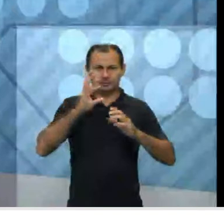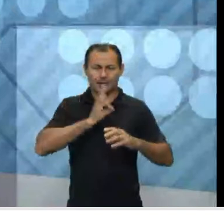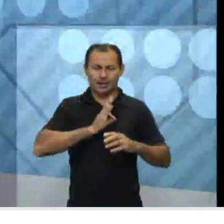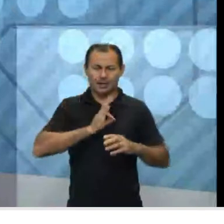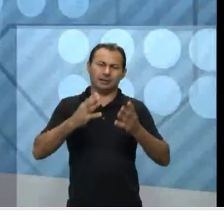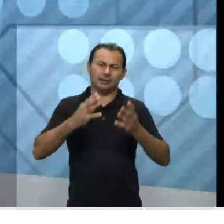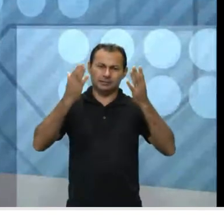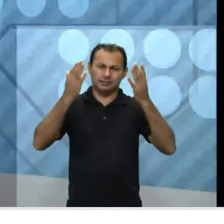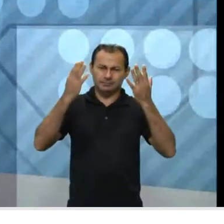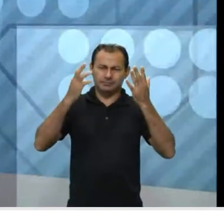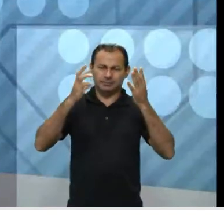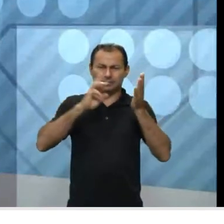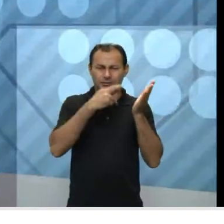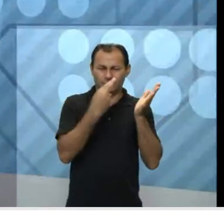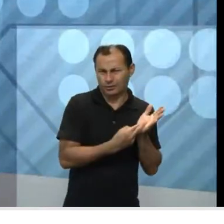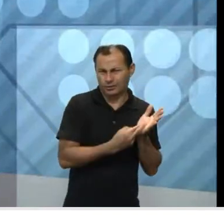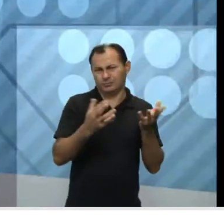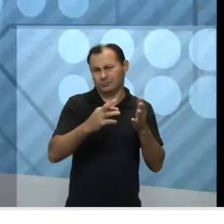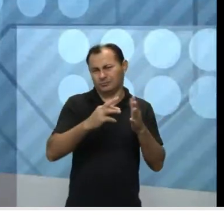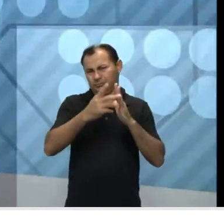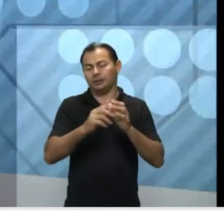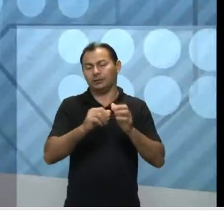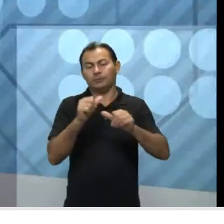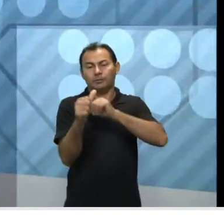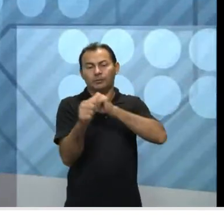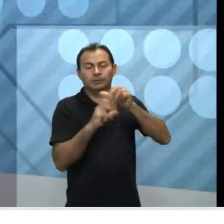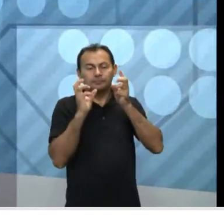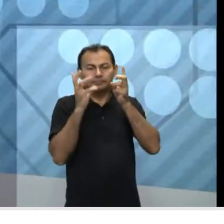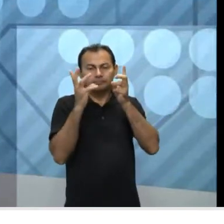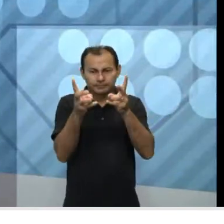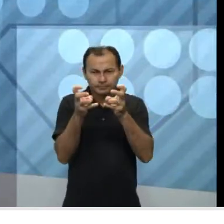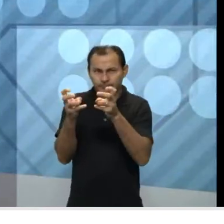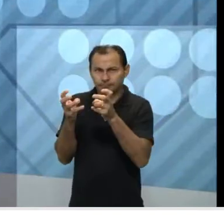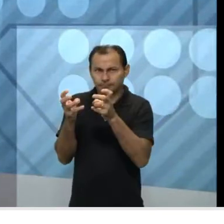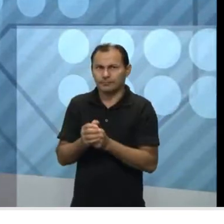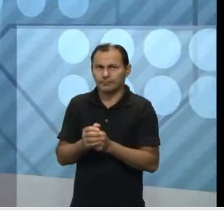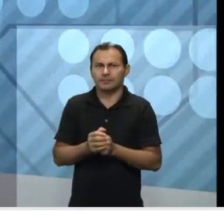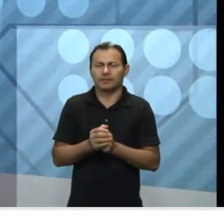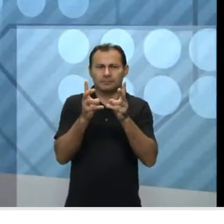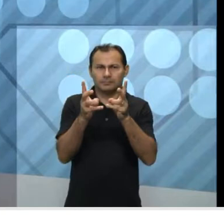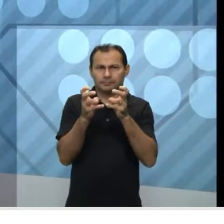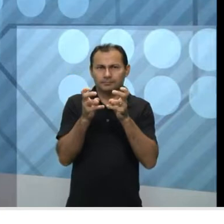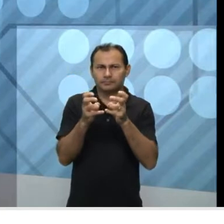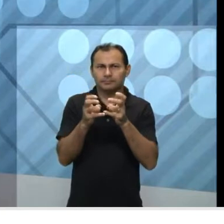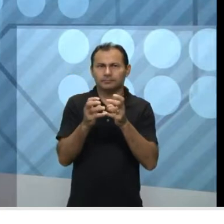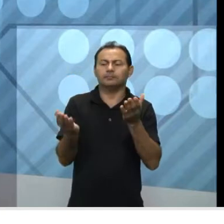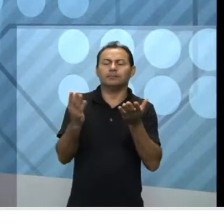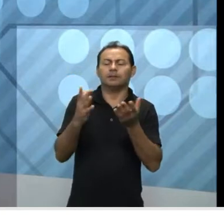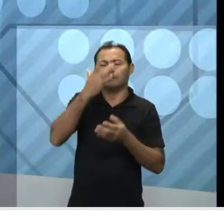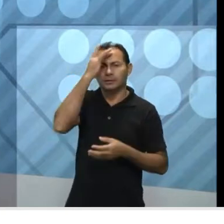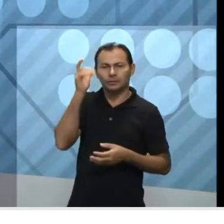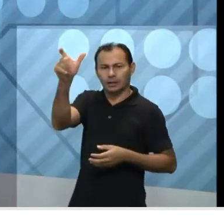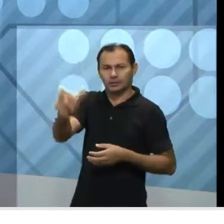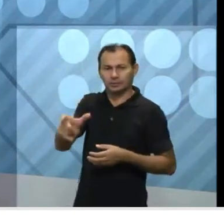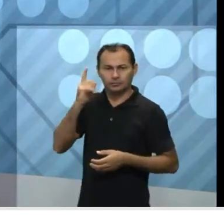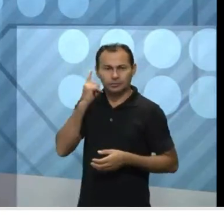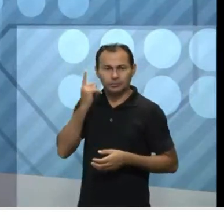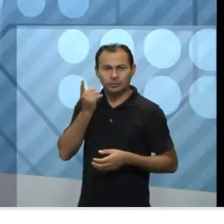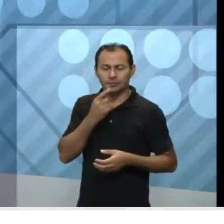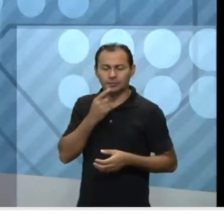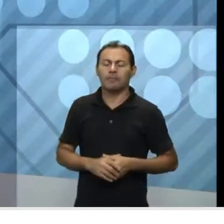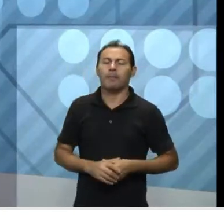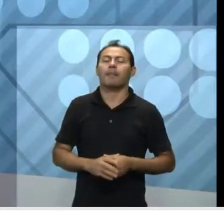uma mudança na perspectiva em relação ao sujeito surdo, tá? Ele até então achava que os